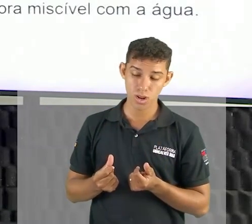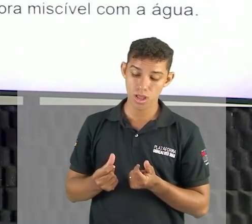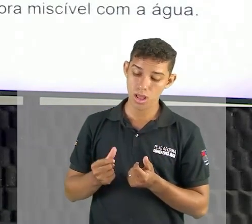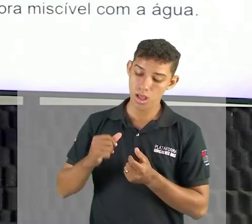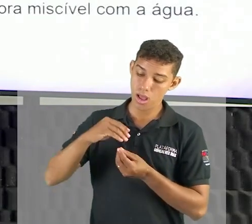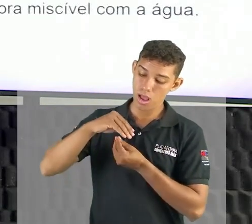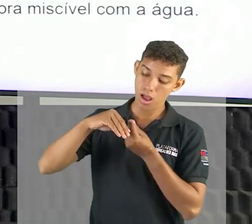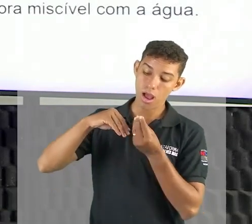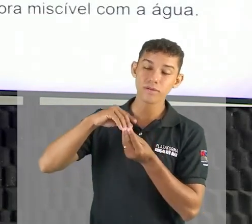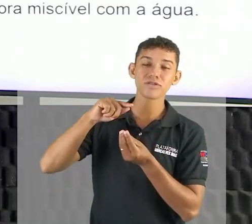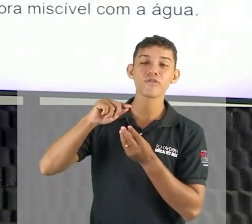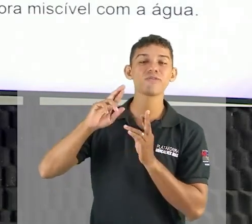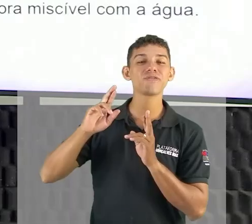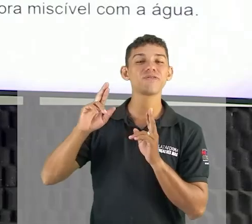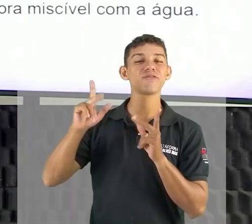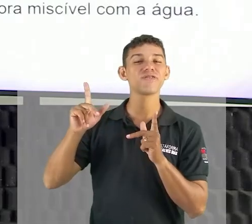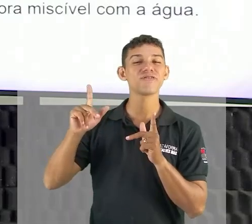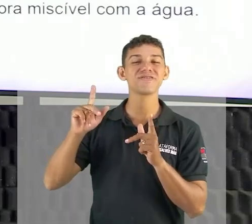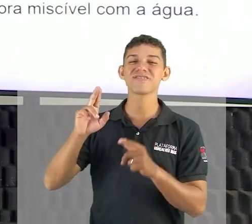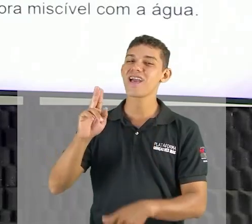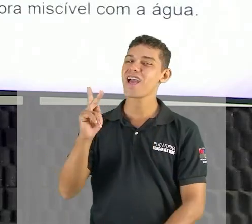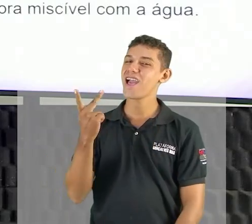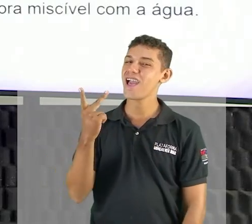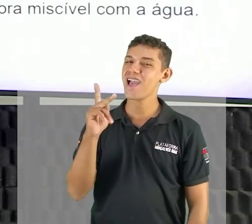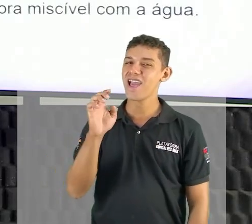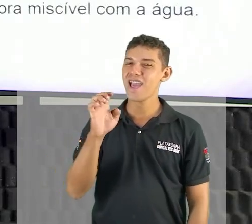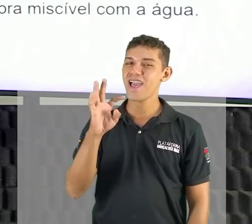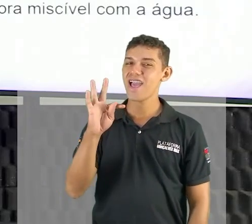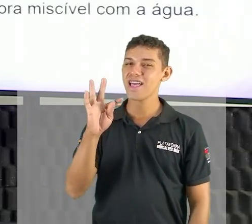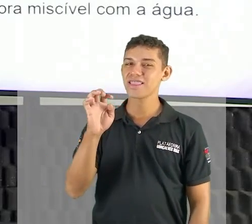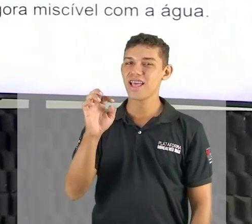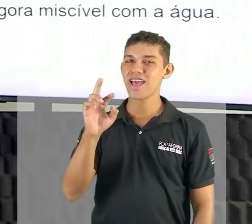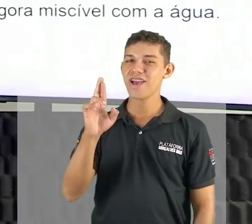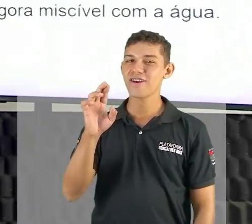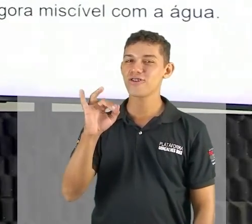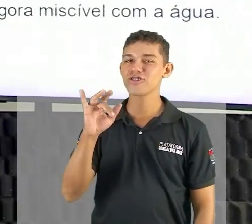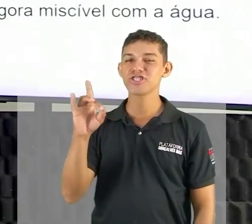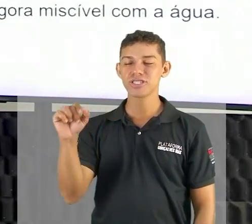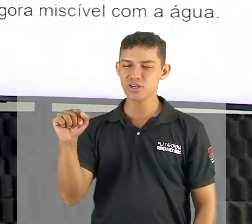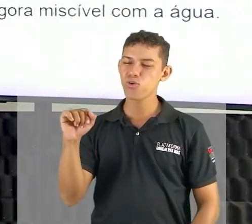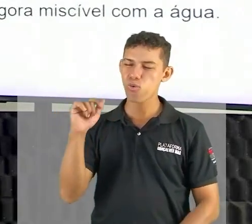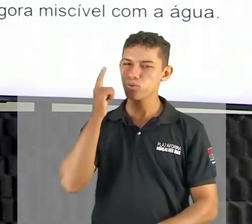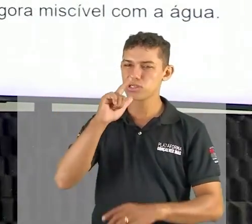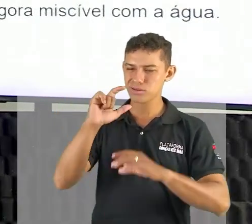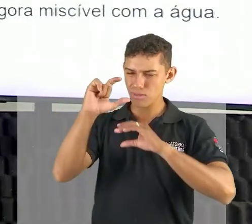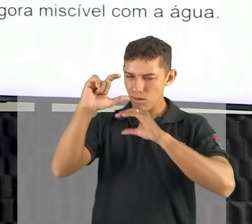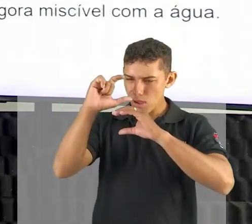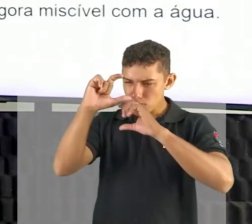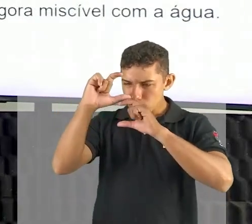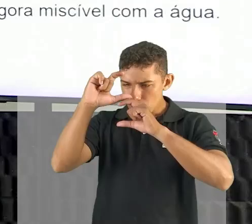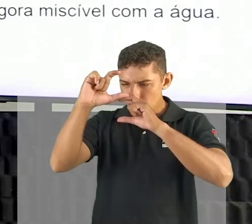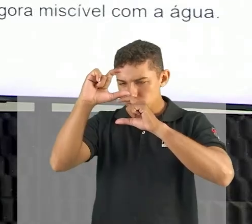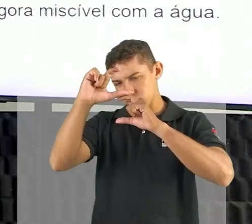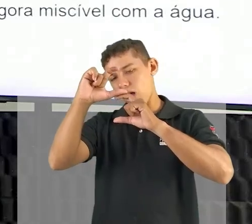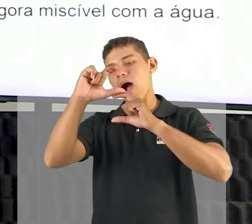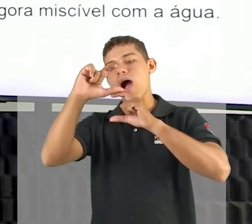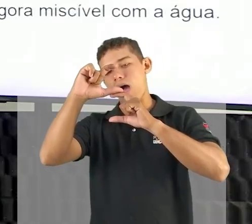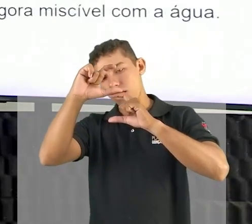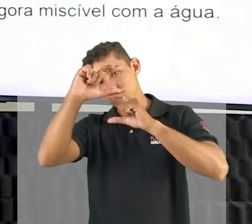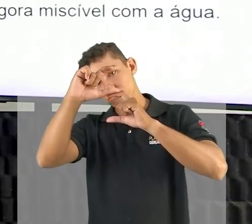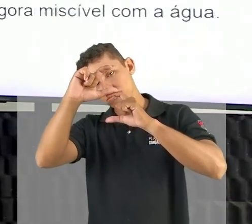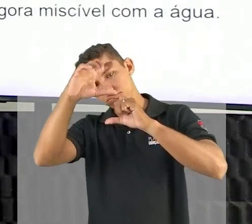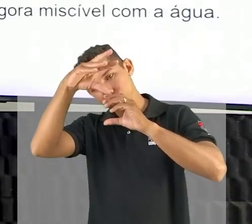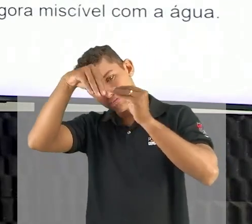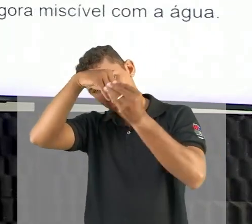essa mistura passa a ser classificada como uma mistura heterogênea, já que eu consigo distinguir fases pelo fato de elas não terem tido